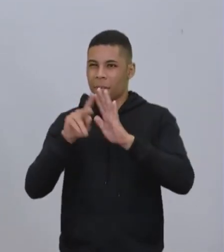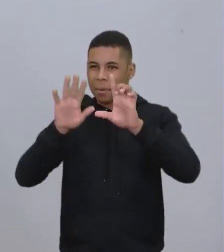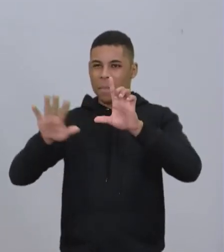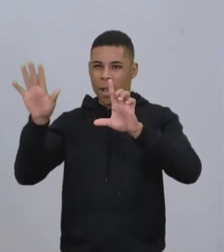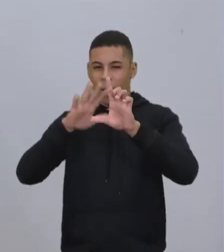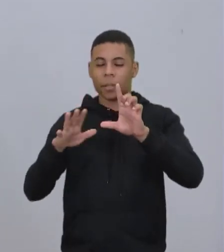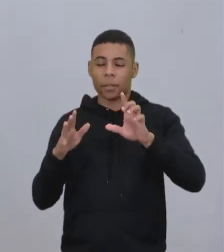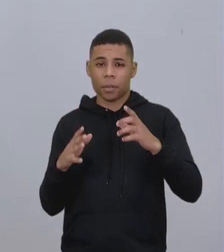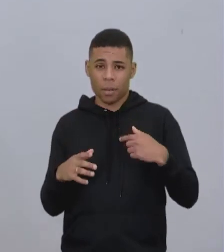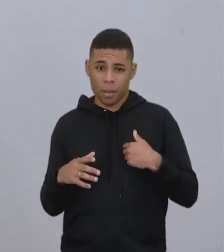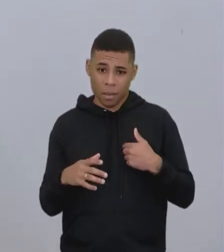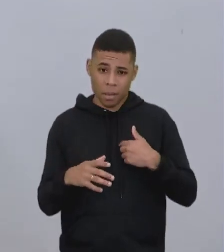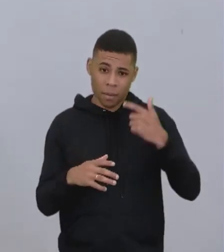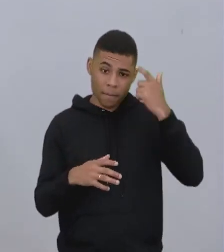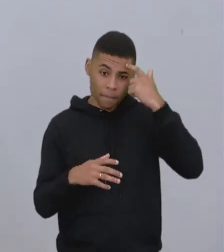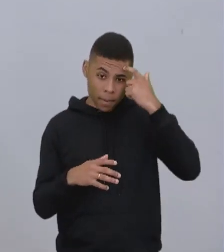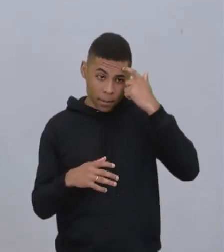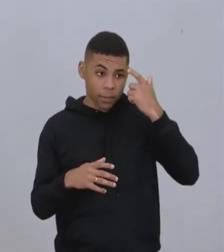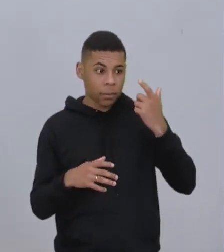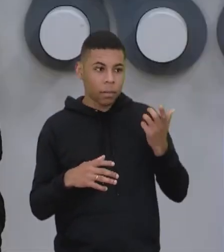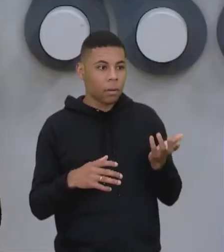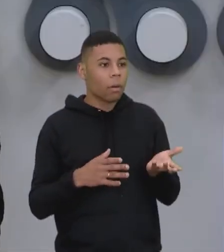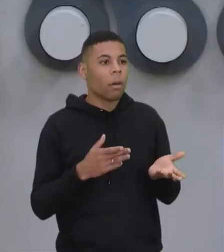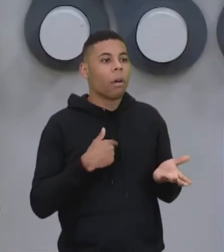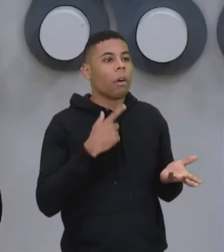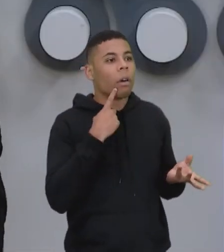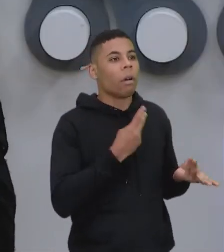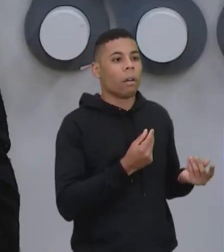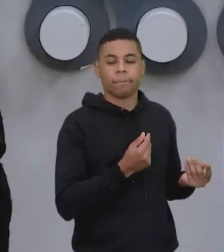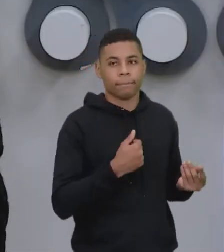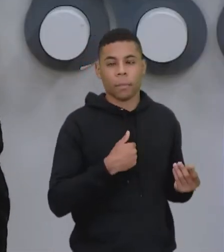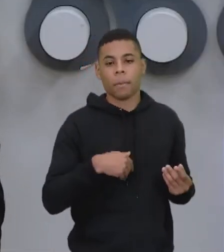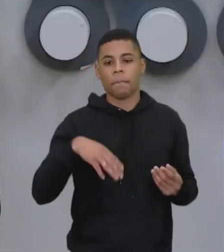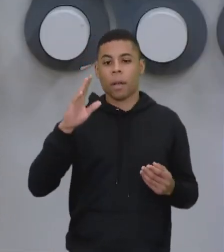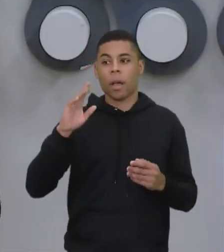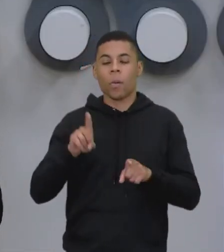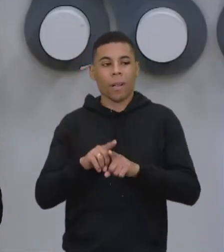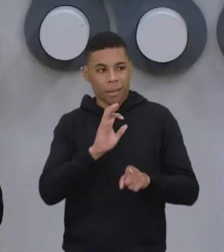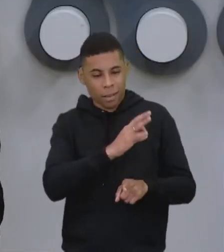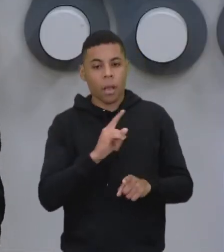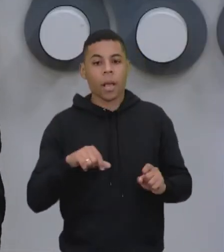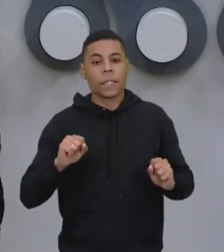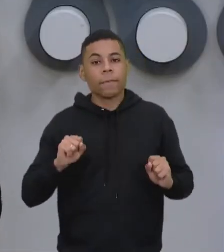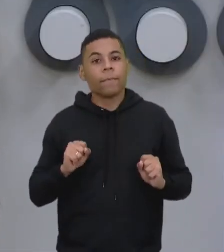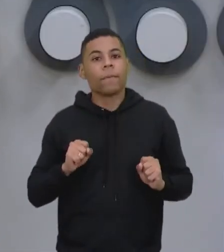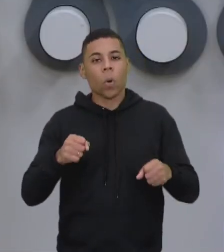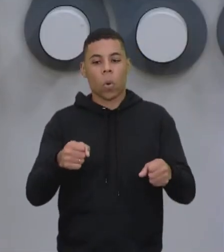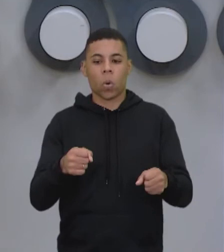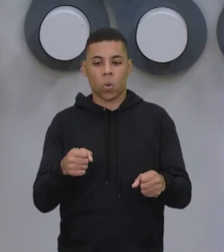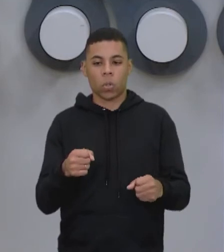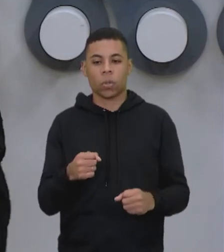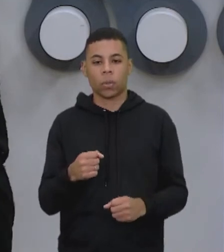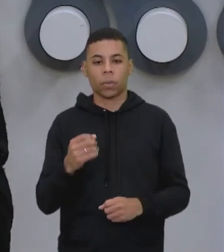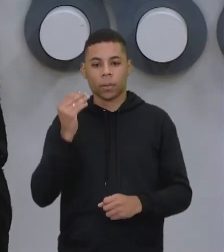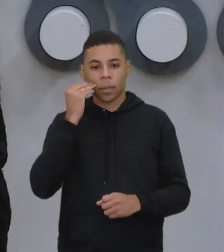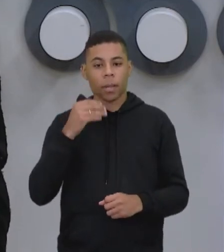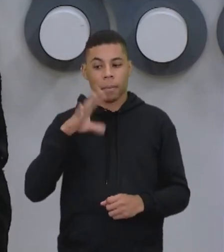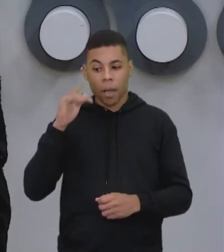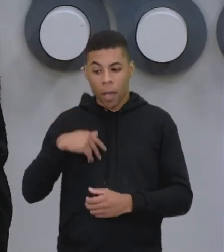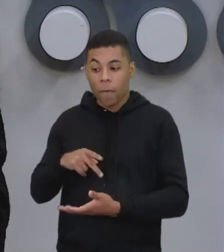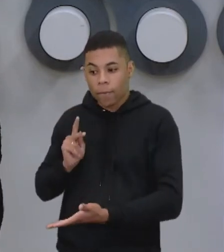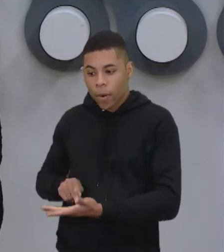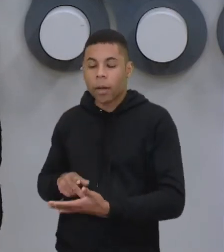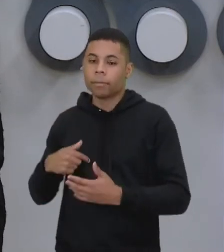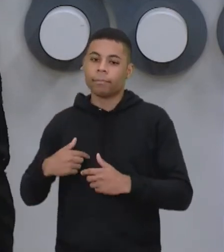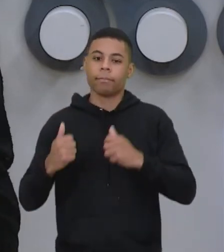nosso subjetivo e partindo para o acadêmico. Eu acho que fazer um esforço, né, para mostrar que você está tentando trazer mesmo fato, né?